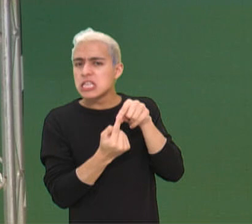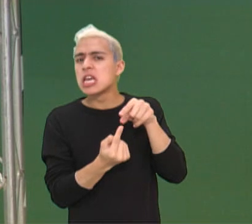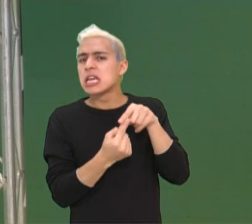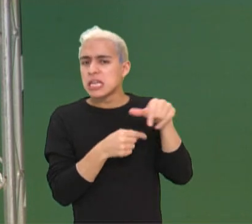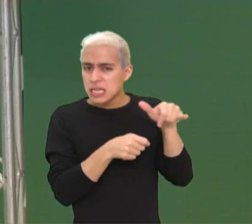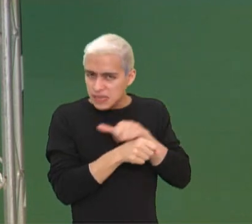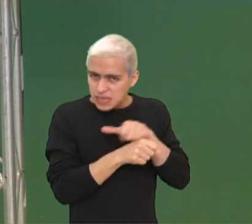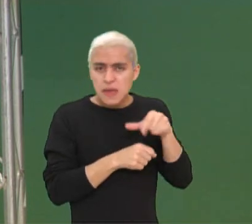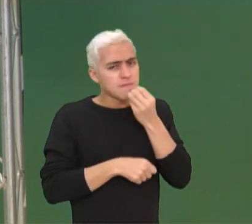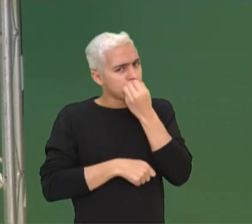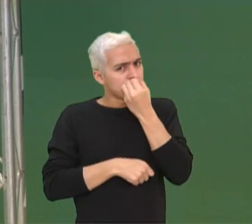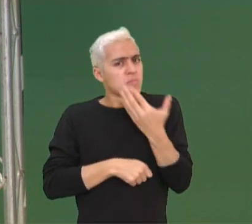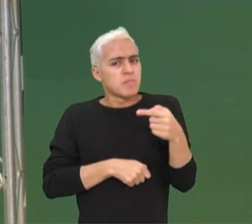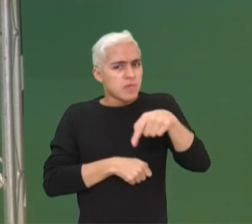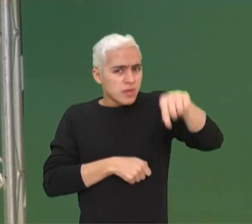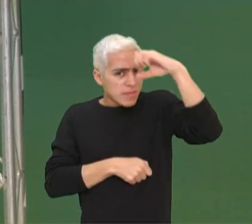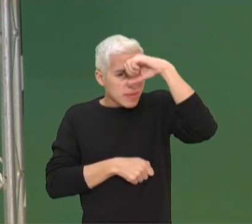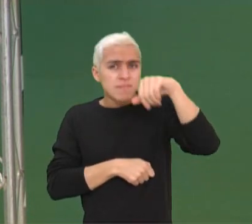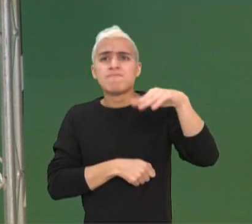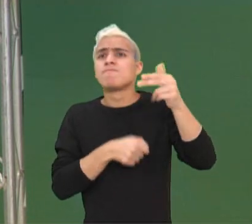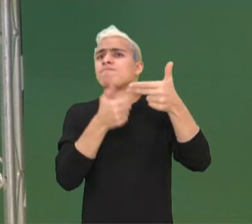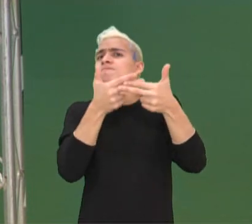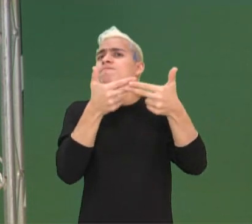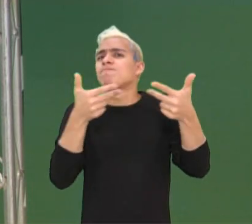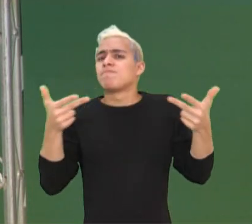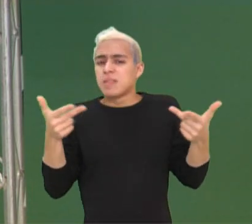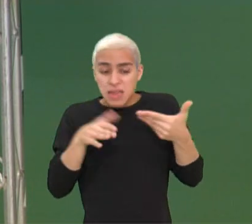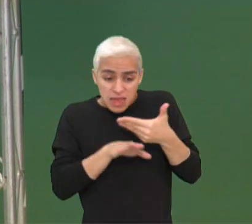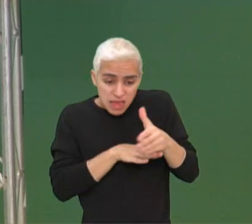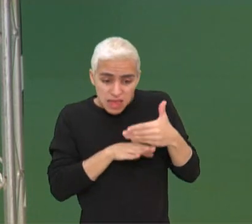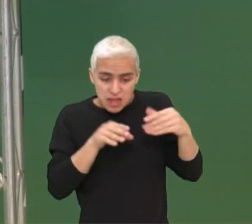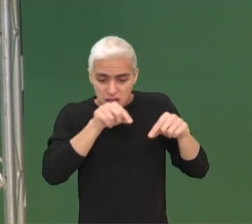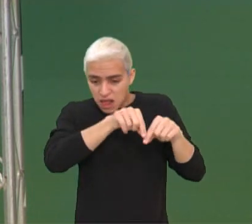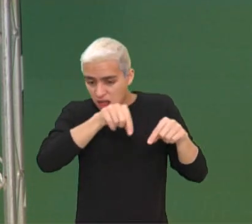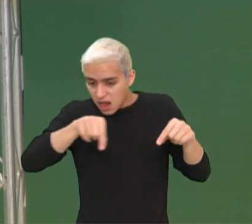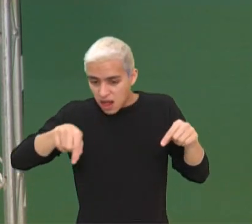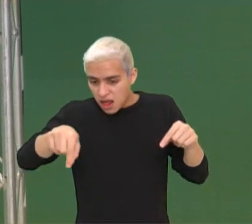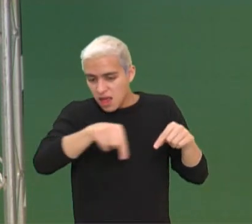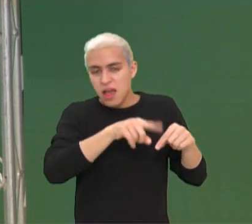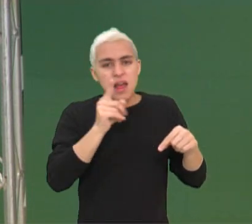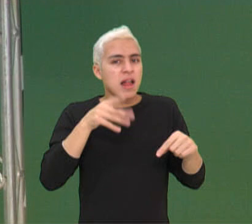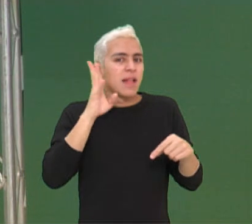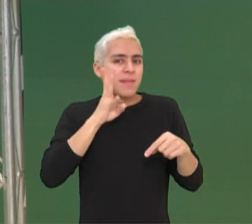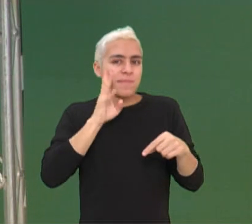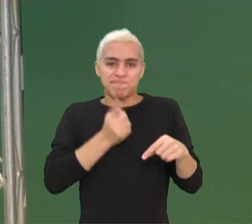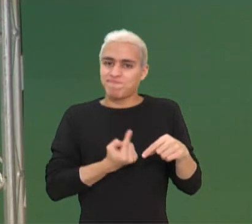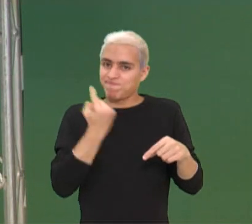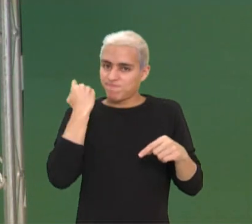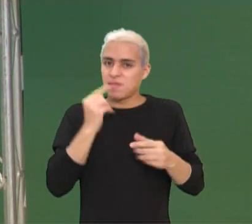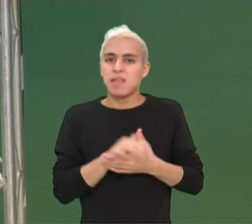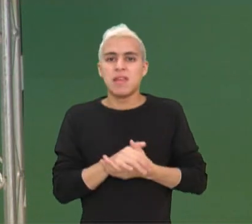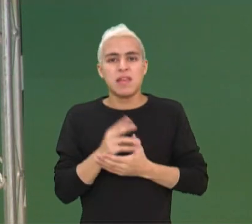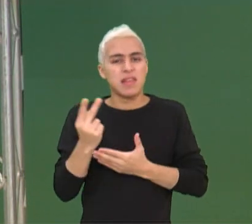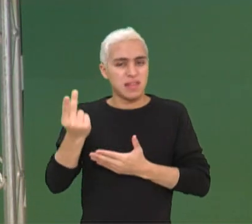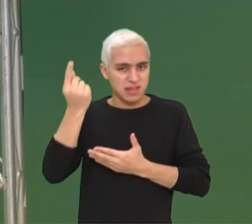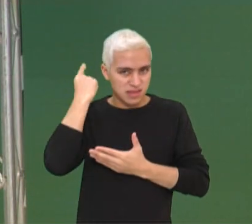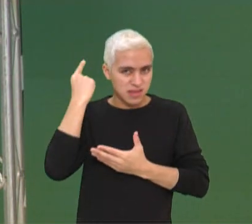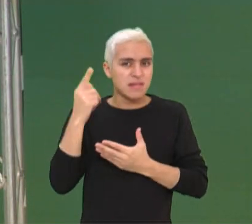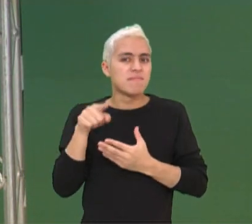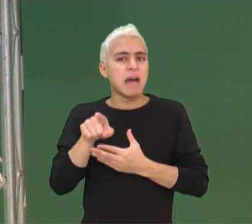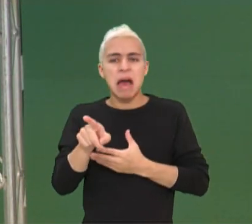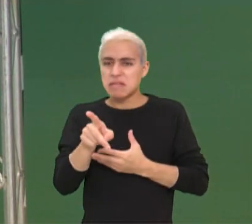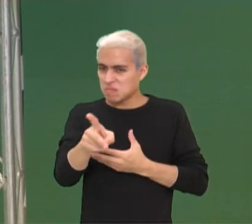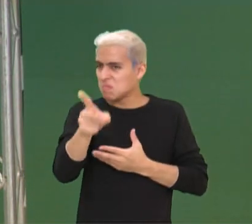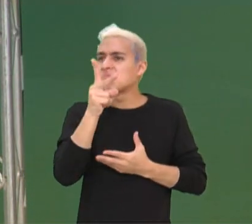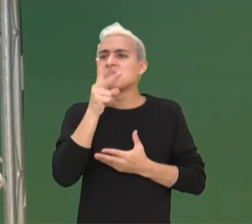conseguir aprender várias coisas praticando esse jogo de tabuleiro. Ele é bem bacana, é bem antigo, mas ainda é